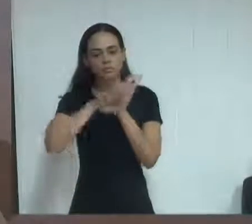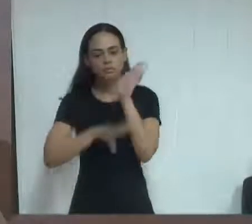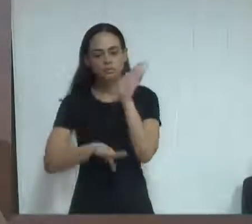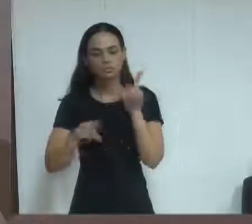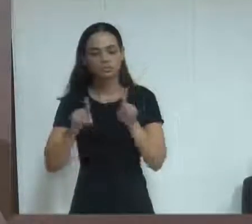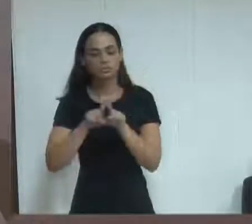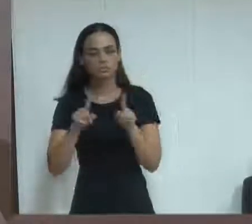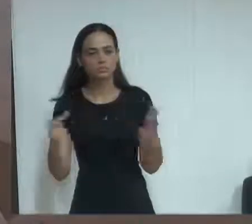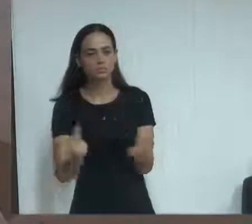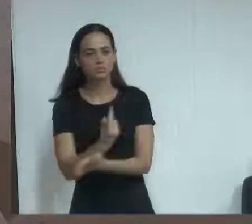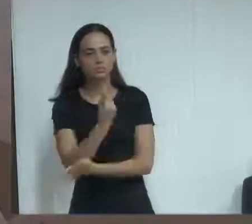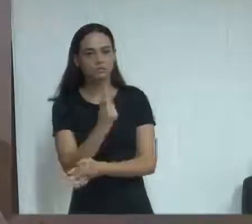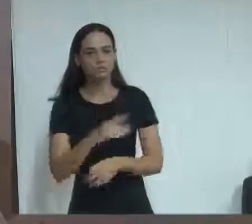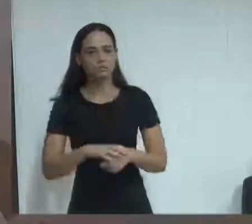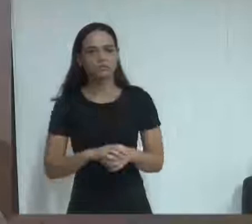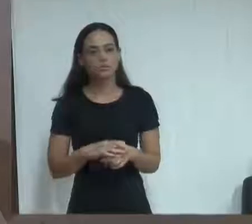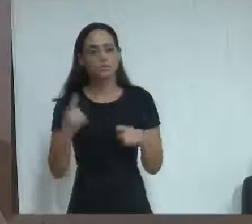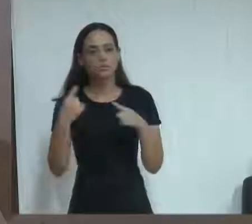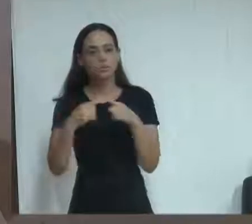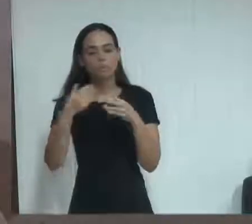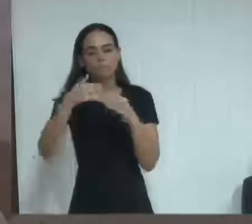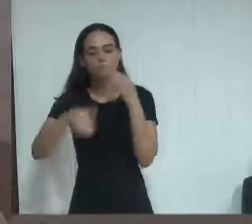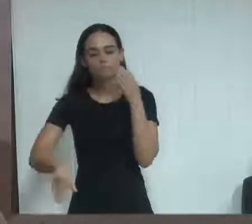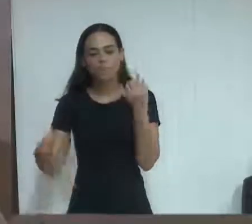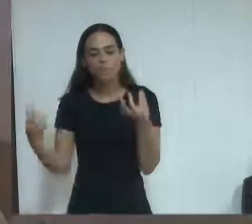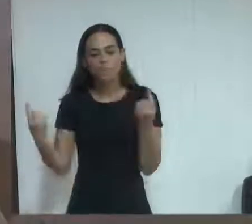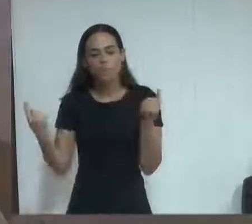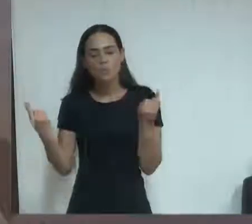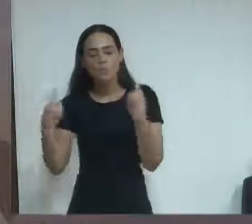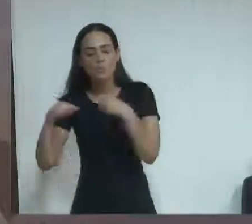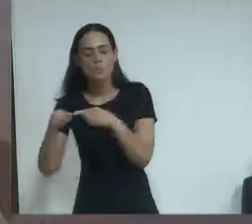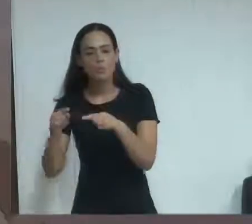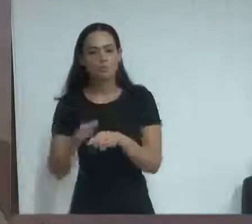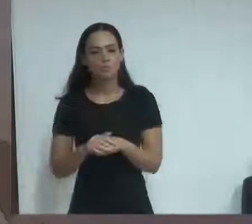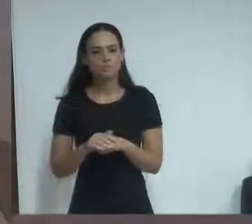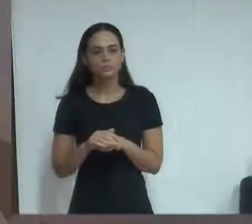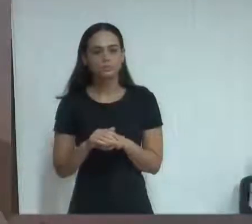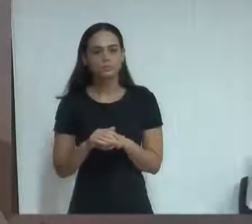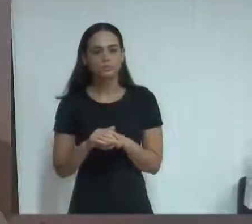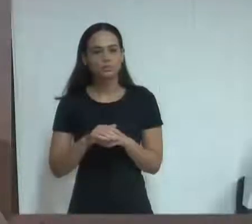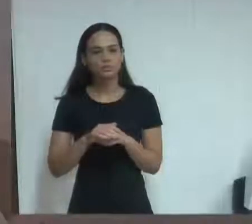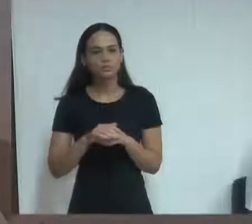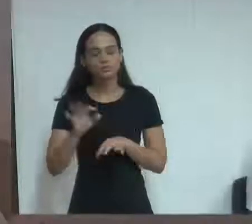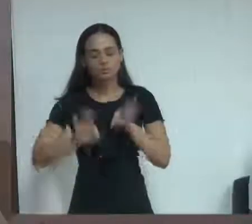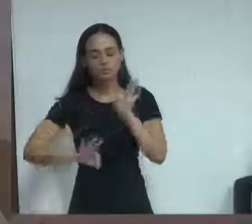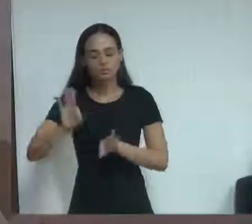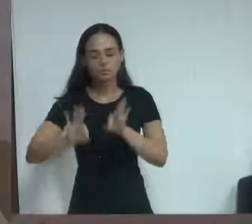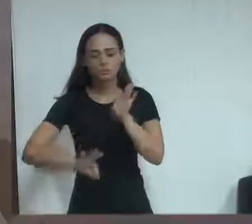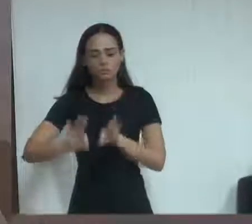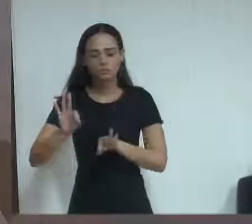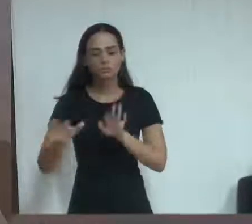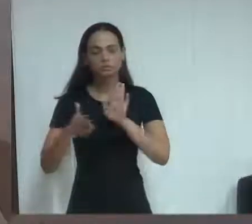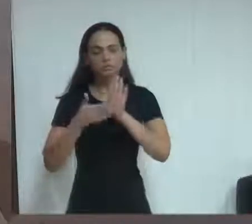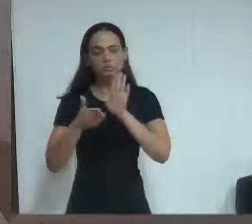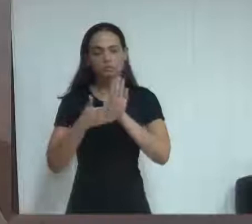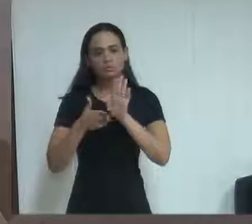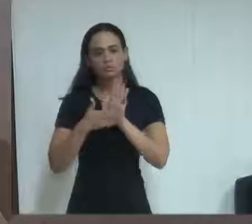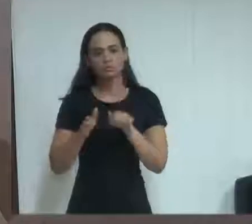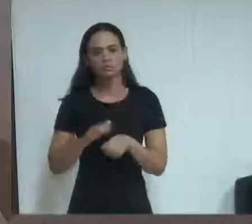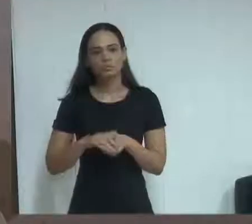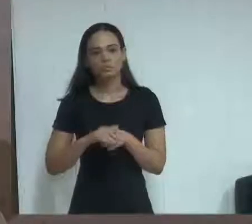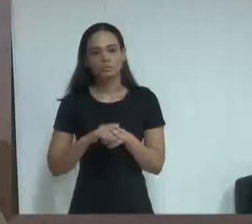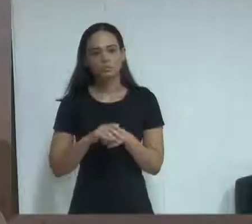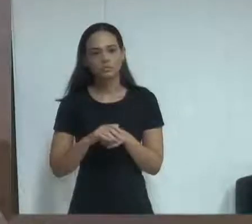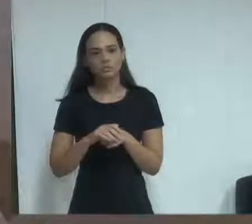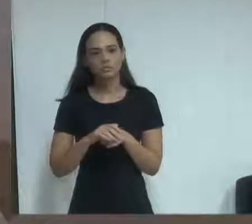meu posicionamento de ser contrário ao projeto desde o início que o projeto entrou nessa casa? Porque eu não acho justo mais continuar tirando o